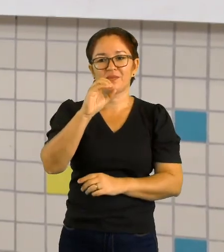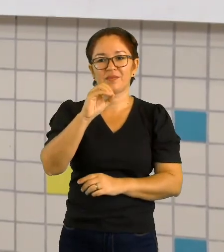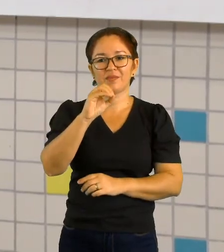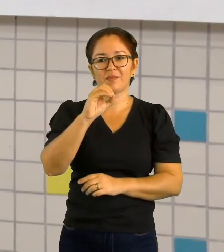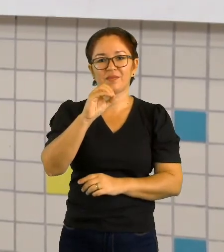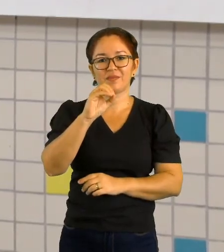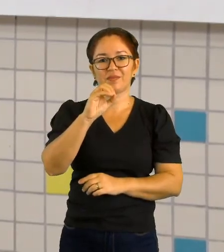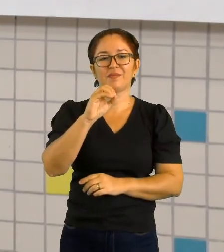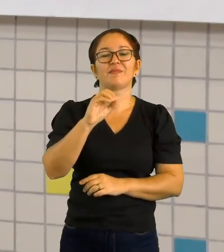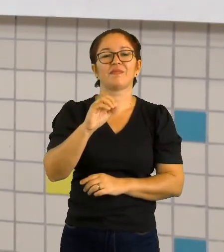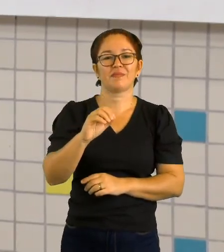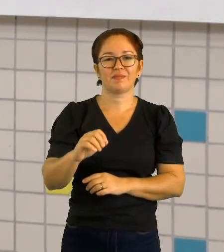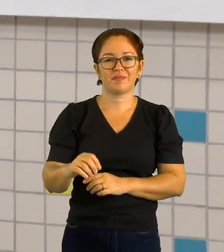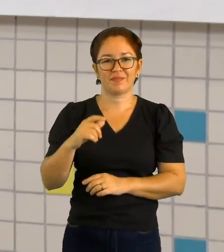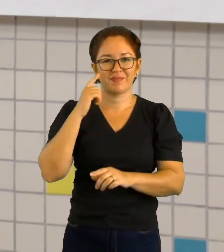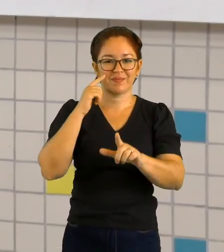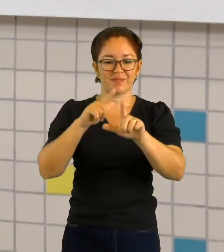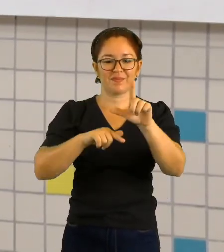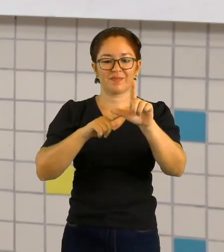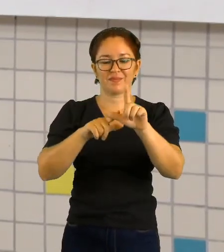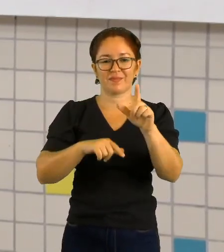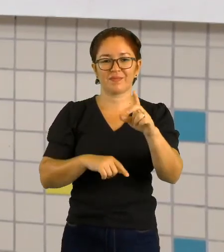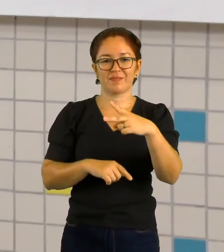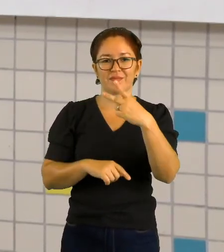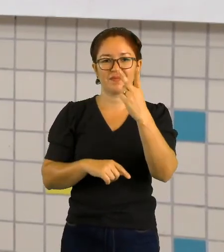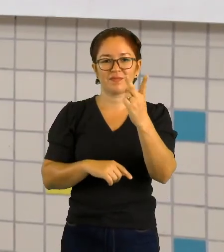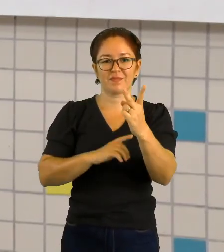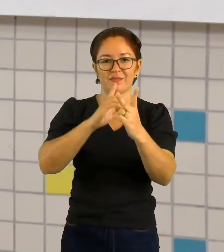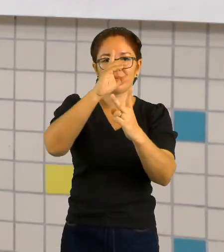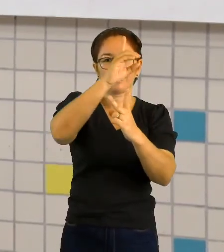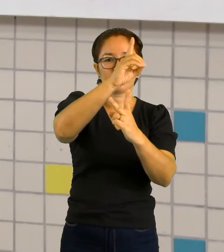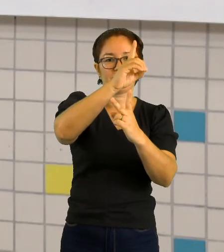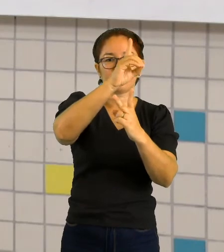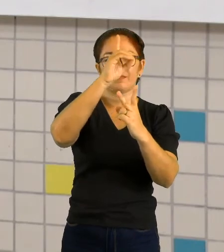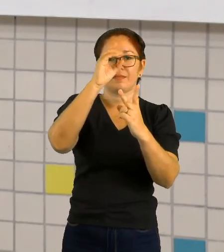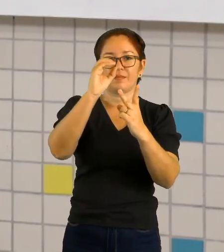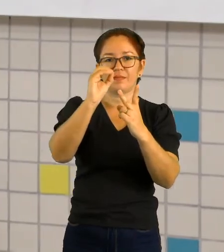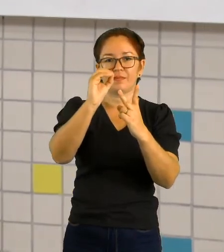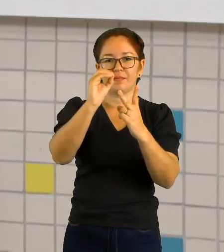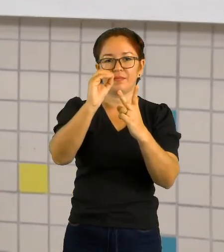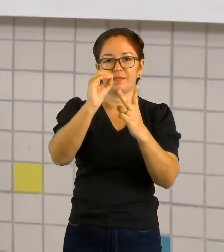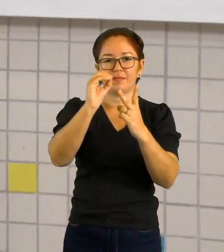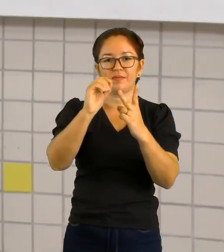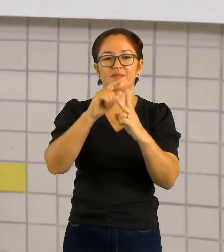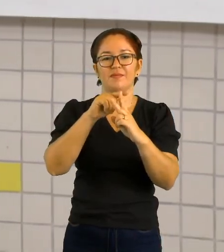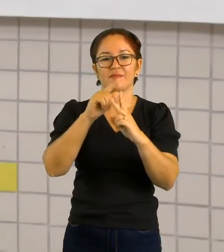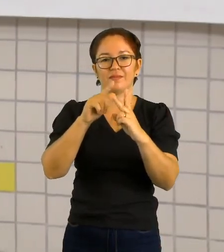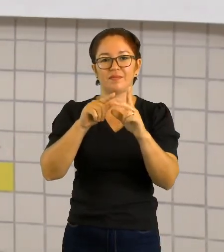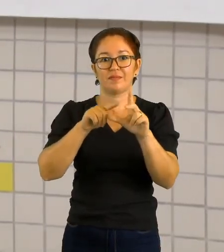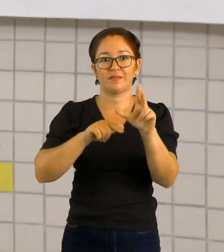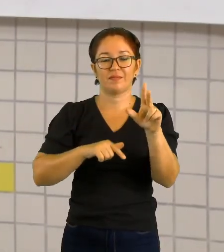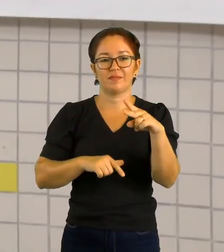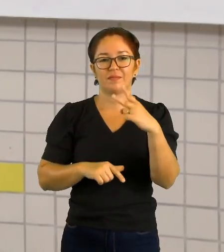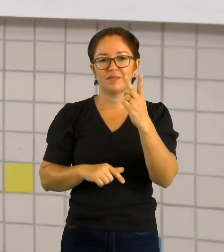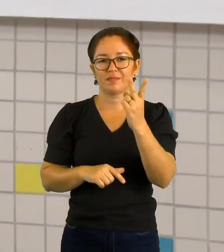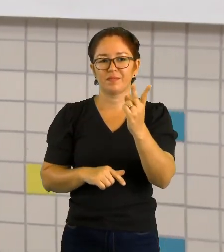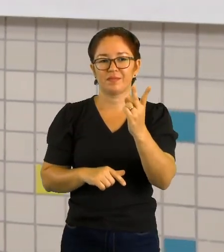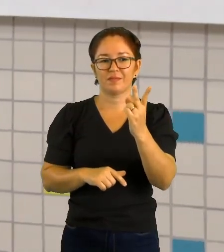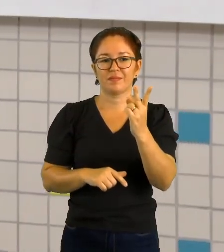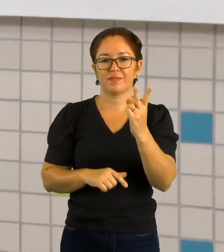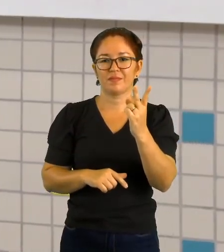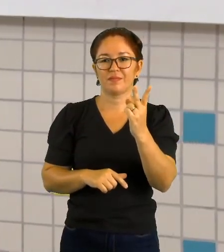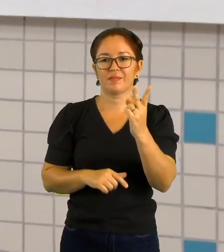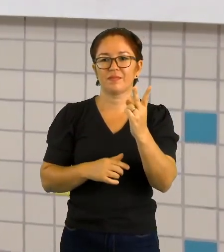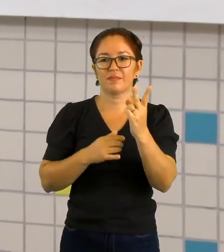do. Quantas letras tem essa palavrinha? Quantas? Duas. E como que essa palavra é